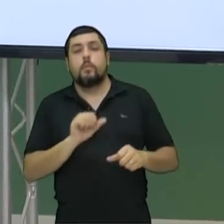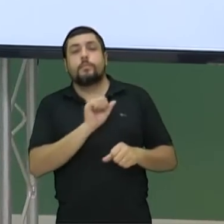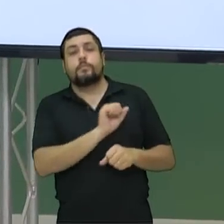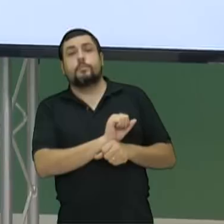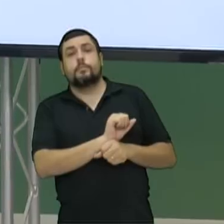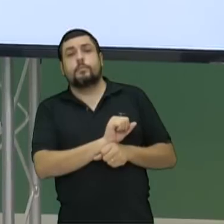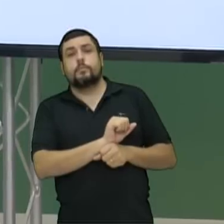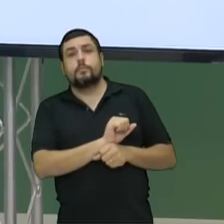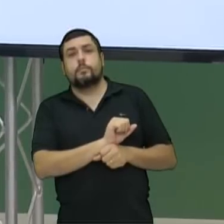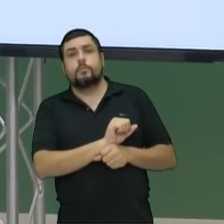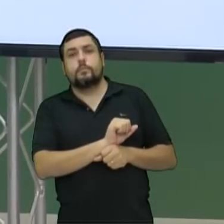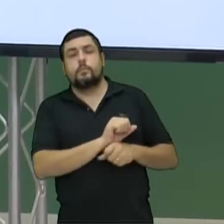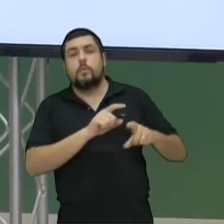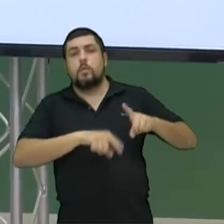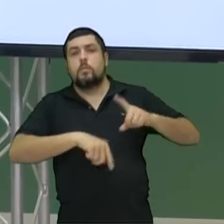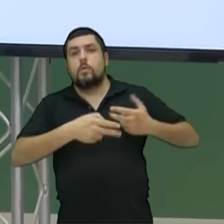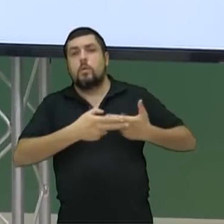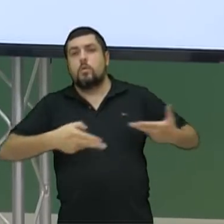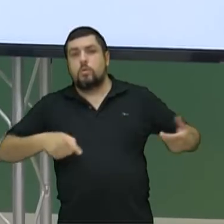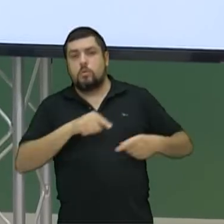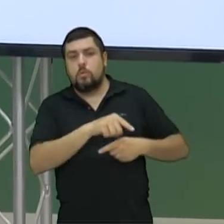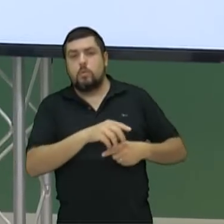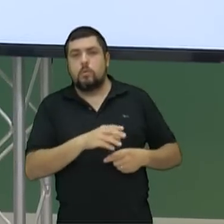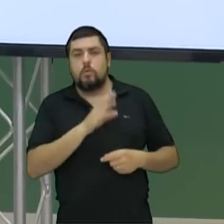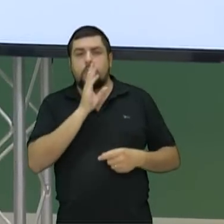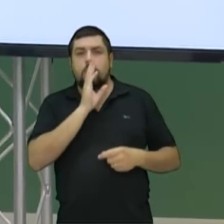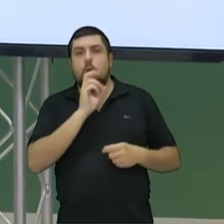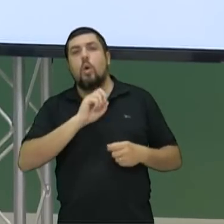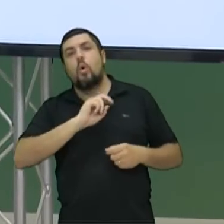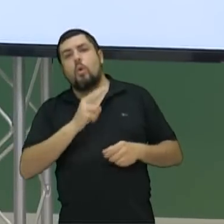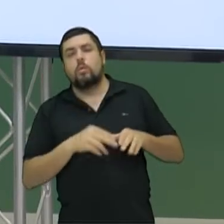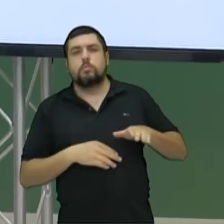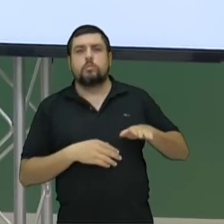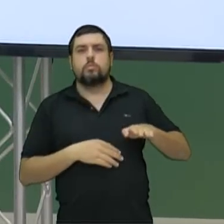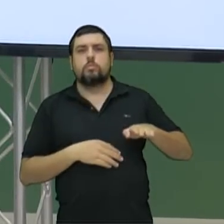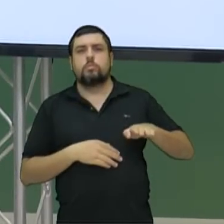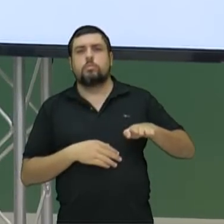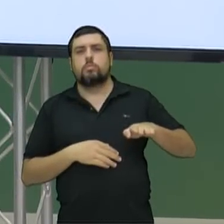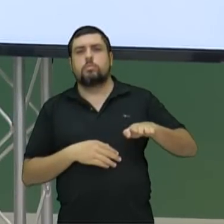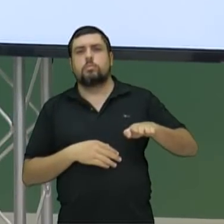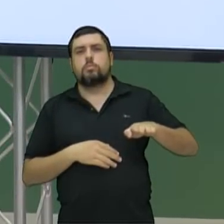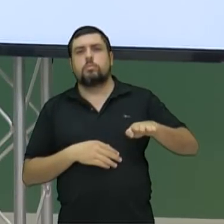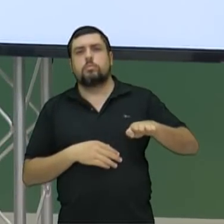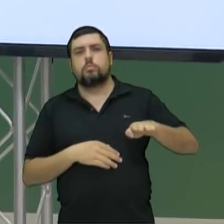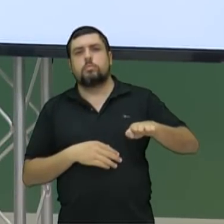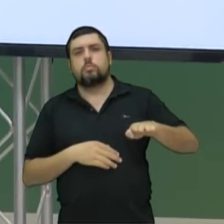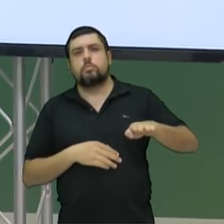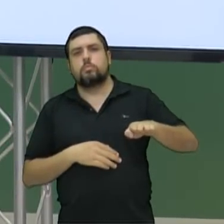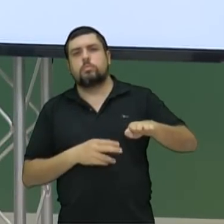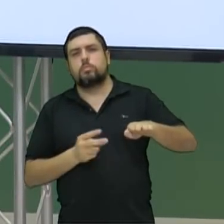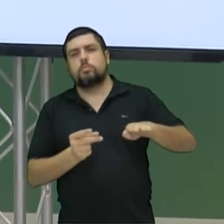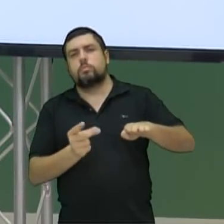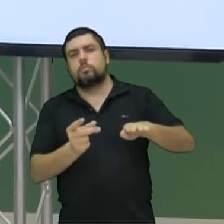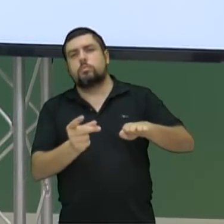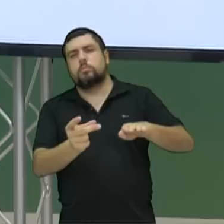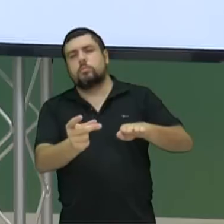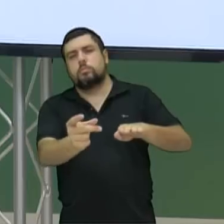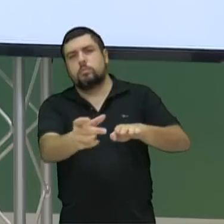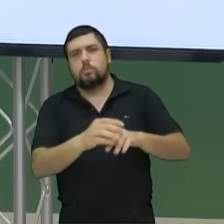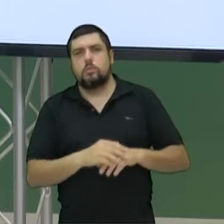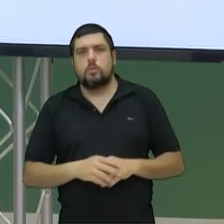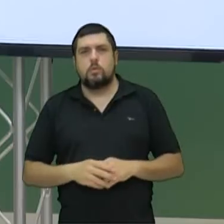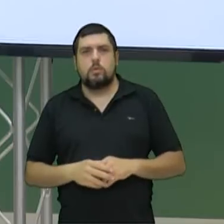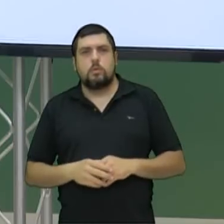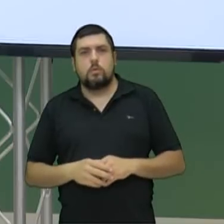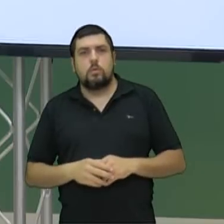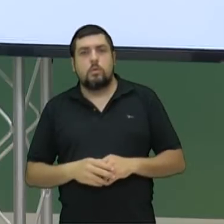parado ou ficar em movimento retilíneo uniforme. Então, meu estado de equilíbrio, certo? De boa. Mas se eu não